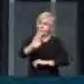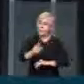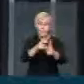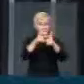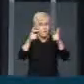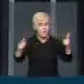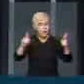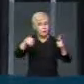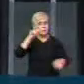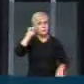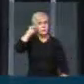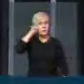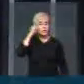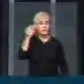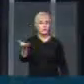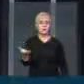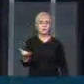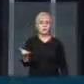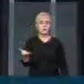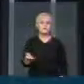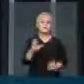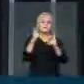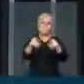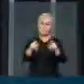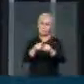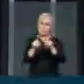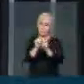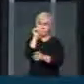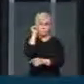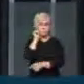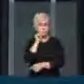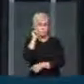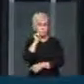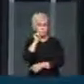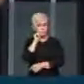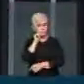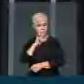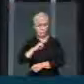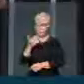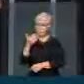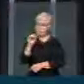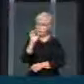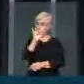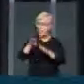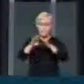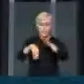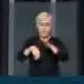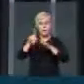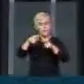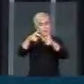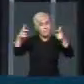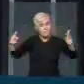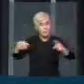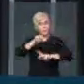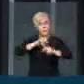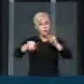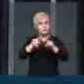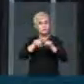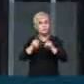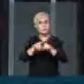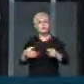negra. Da mesma forma como as mulheres não chegam a 10% e são maioria da população brasileira.